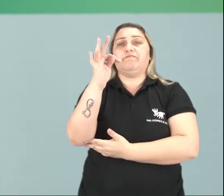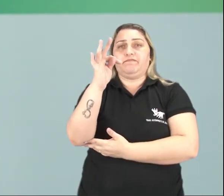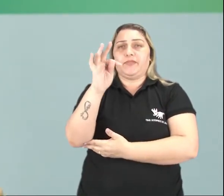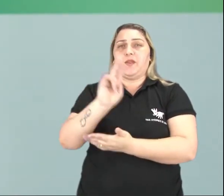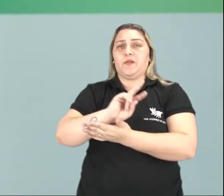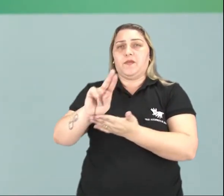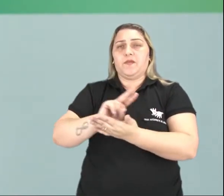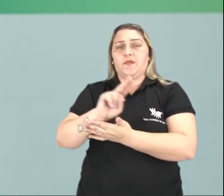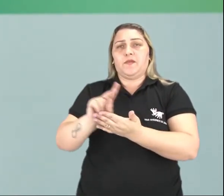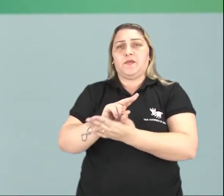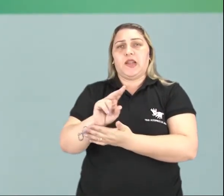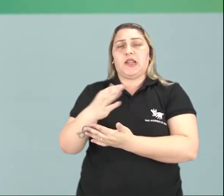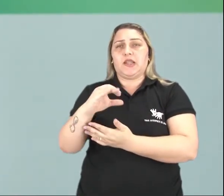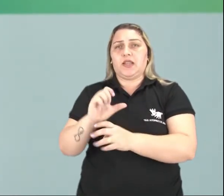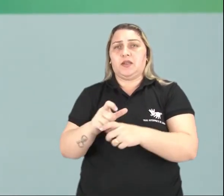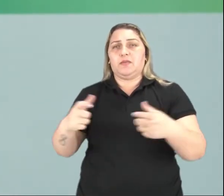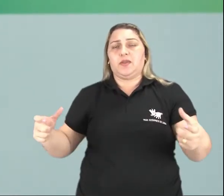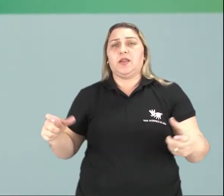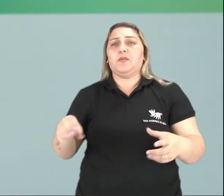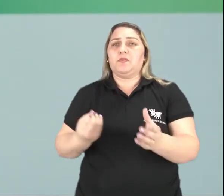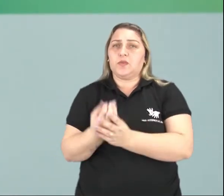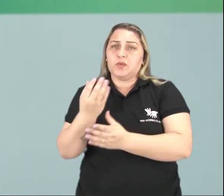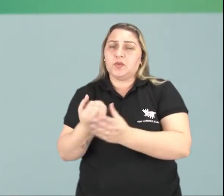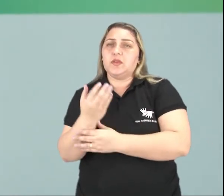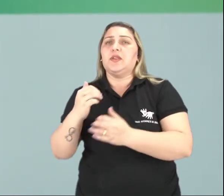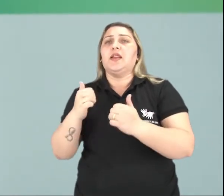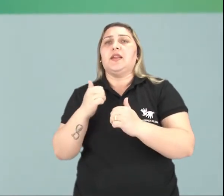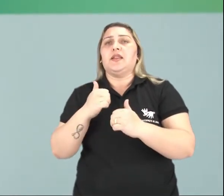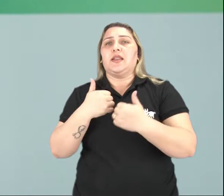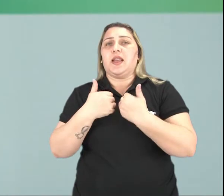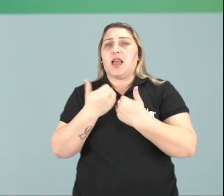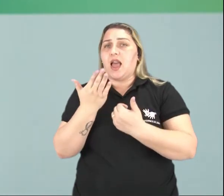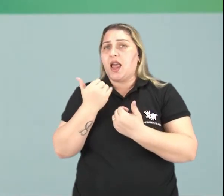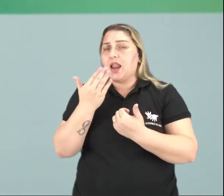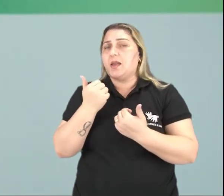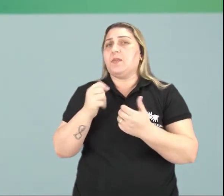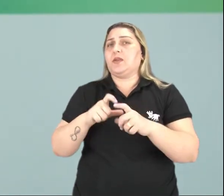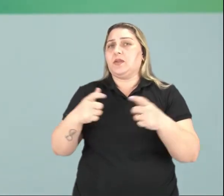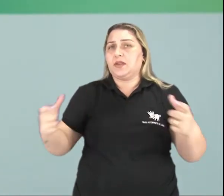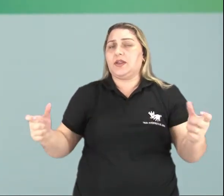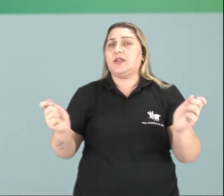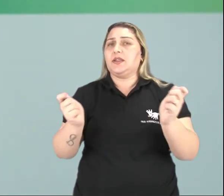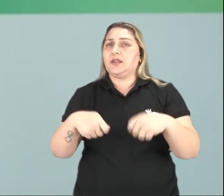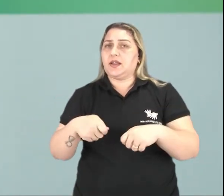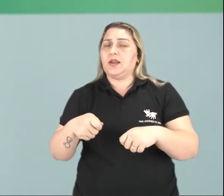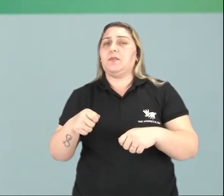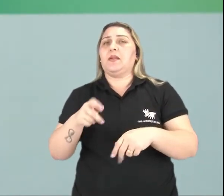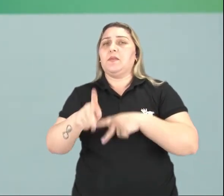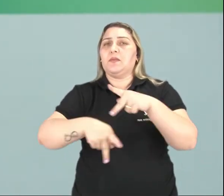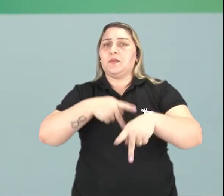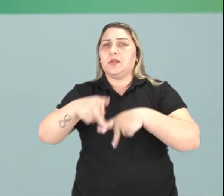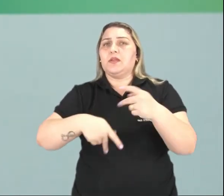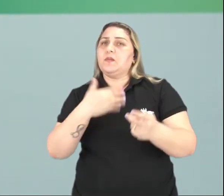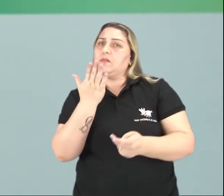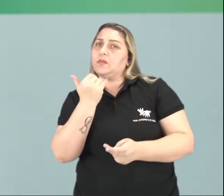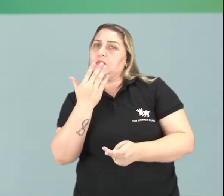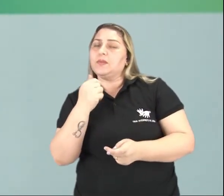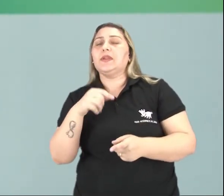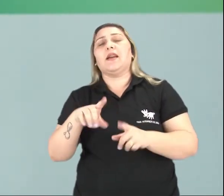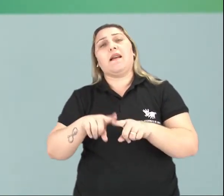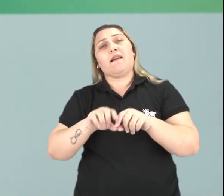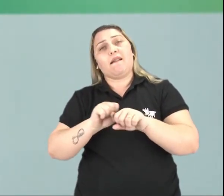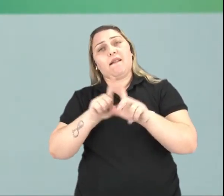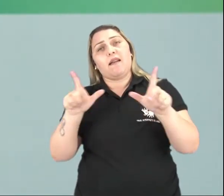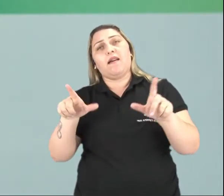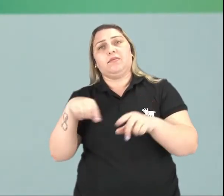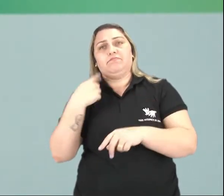e com vários outros insumos, nós produzimos alimento em grande quantidade que ele é suficiente para alimentar a todos. É claro que sabemos que ainda existe